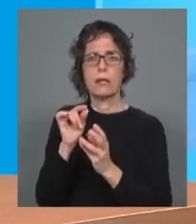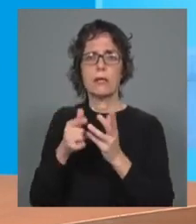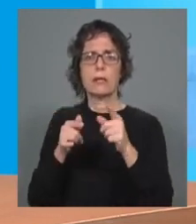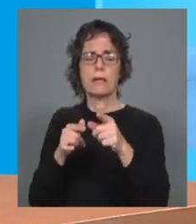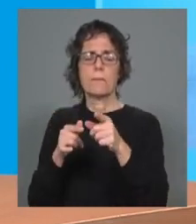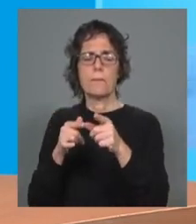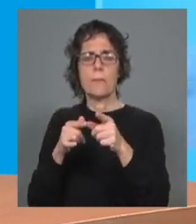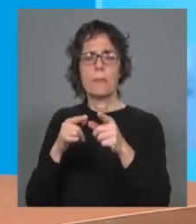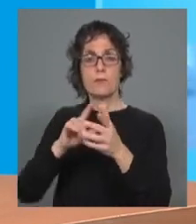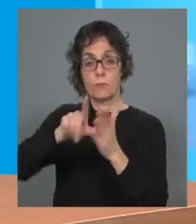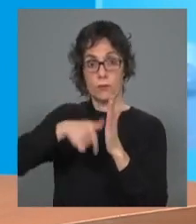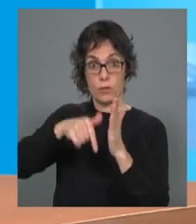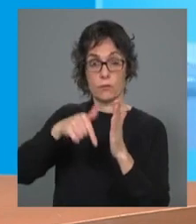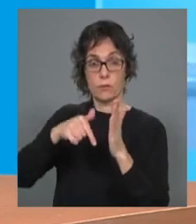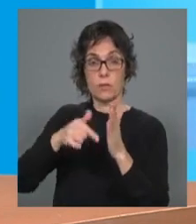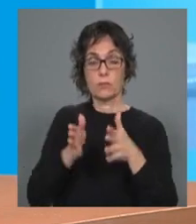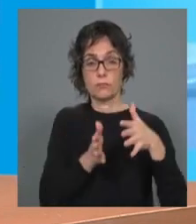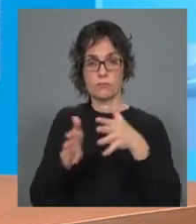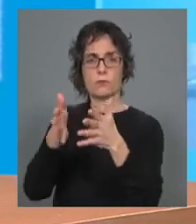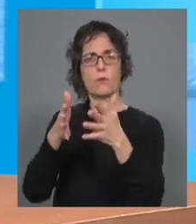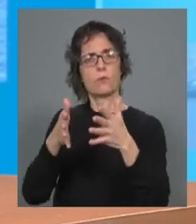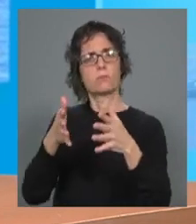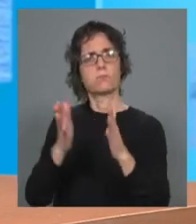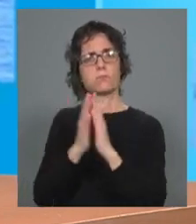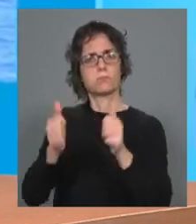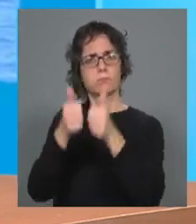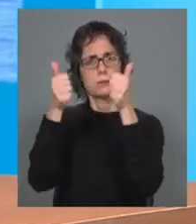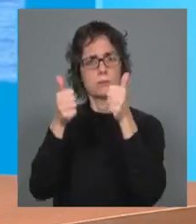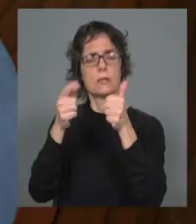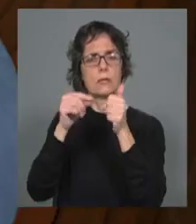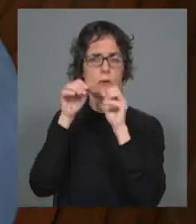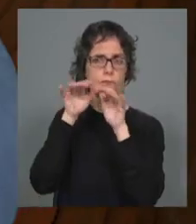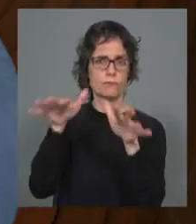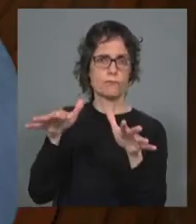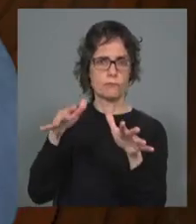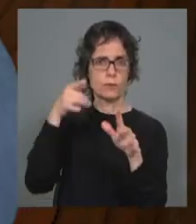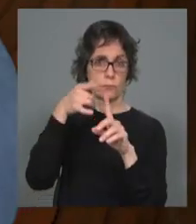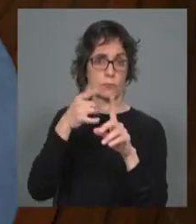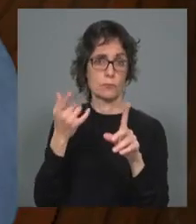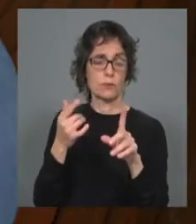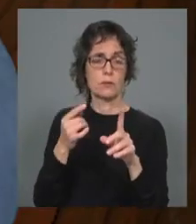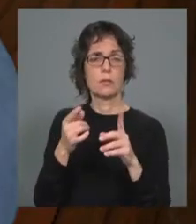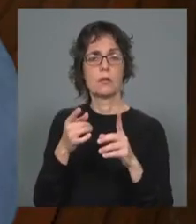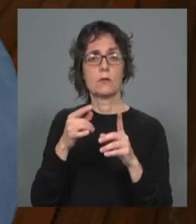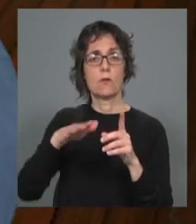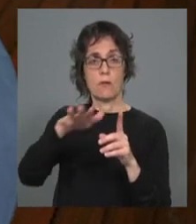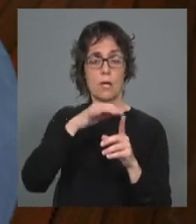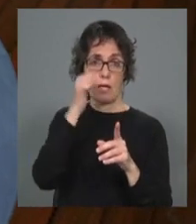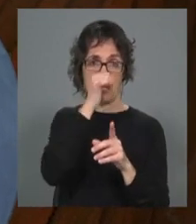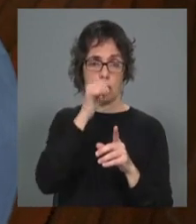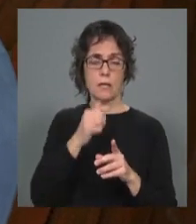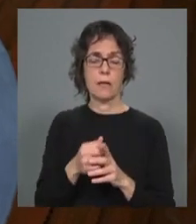só reabilitar a catedral, mas desenvolver depois circuitos expositivos, por exemplo, como no caso da Diocese de Santarém, podemos criar